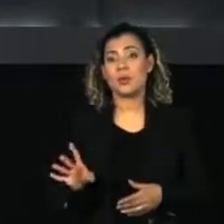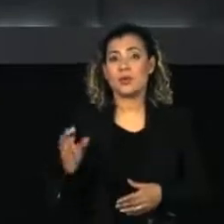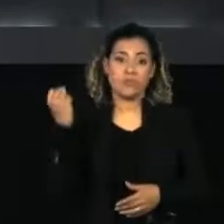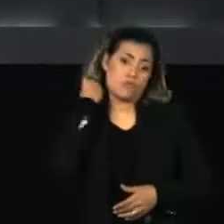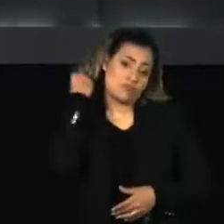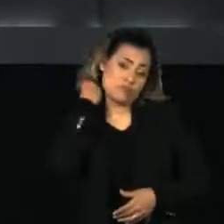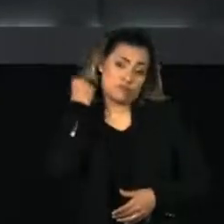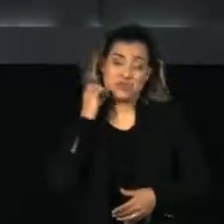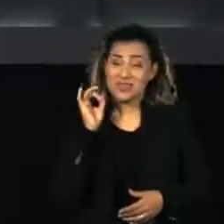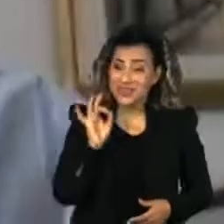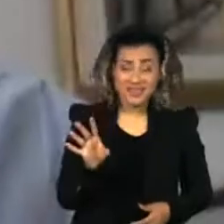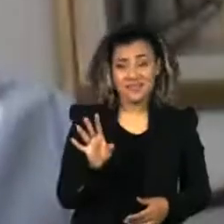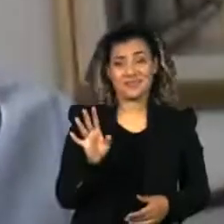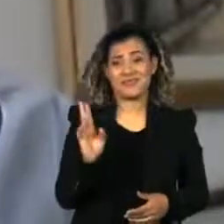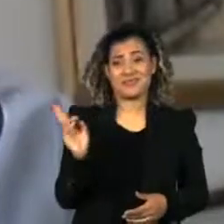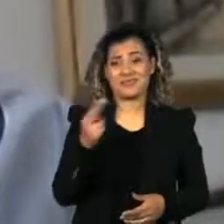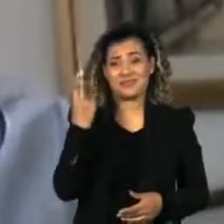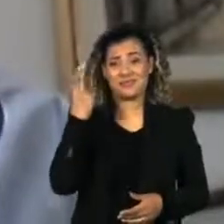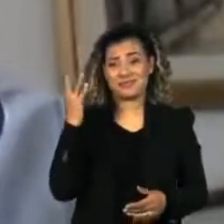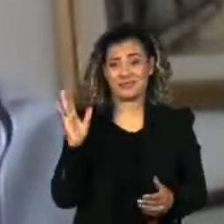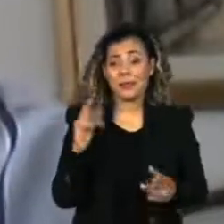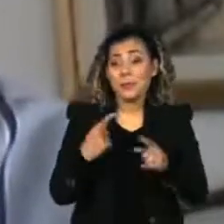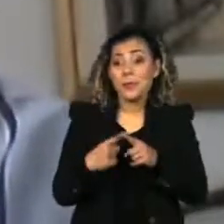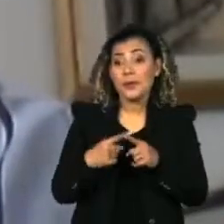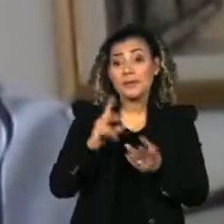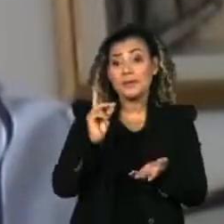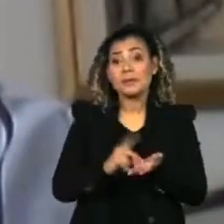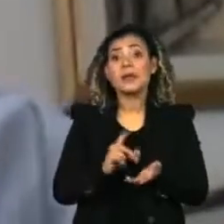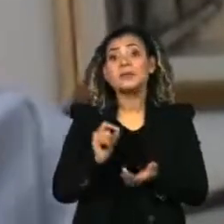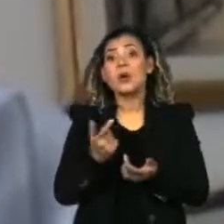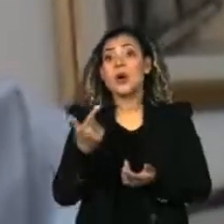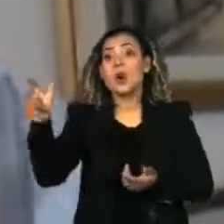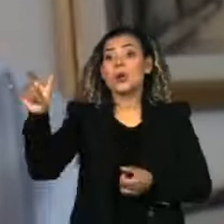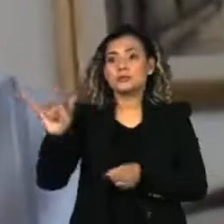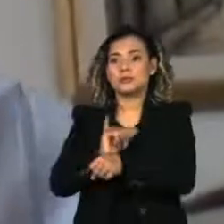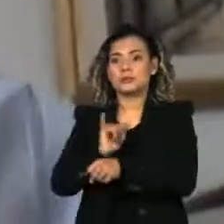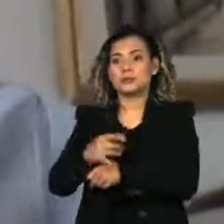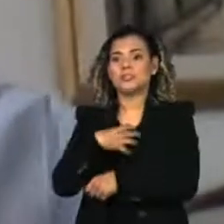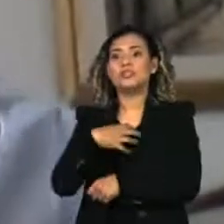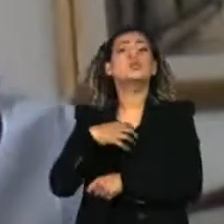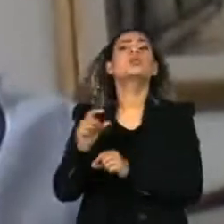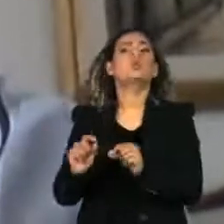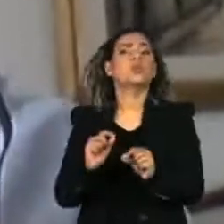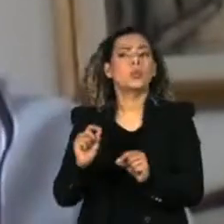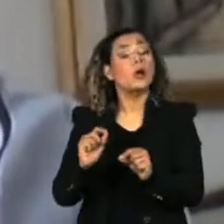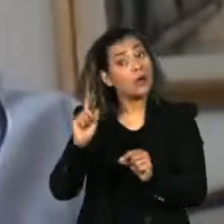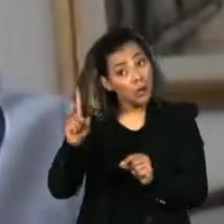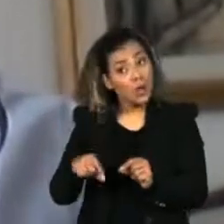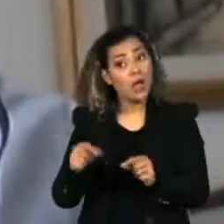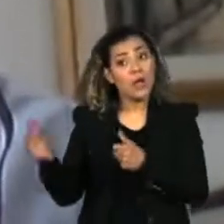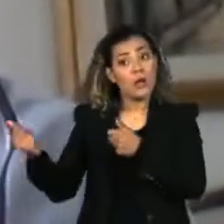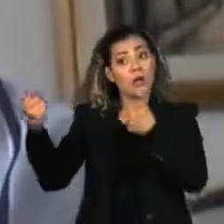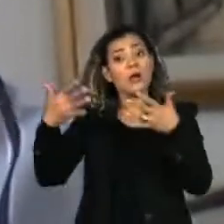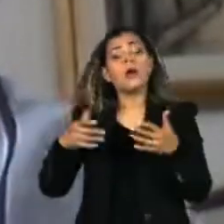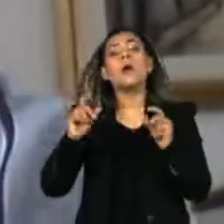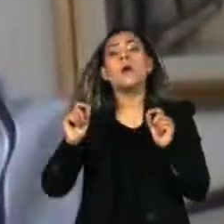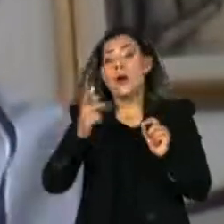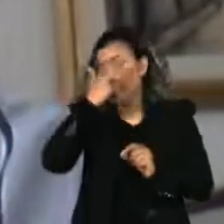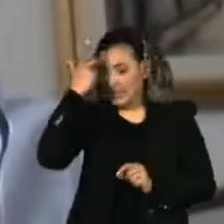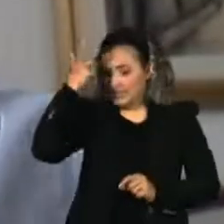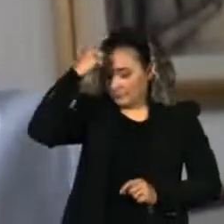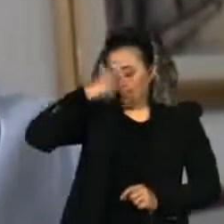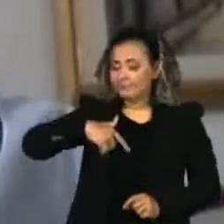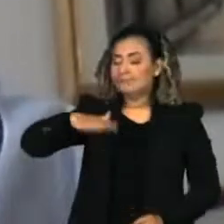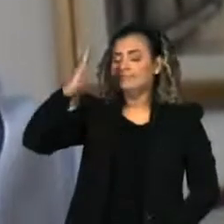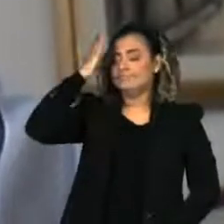estresse psicológico. Porque uma outra maneira de olhar para isso é falar, se a pessoa